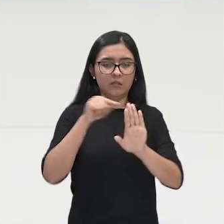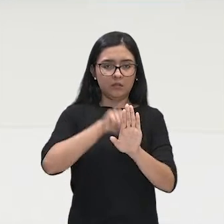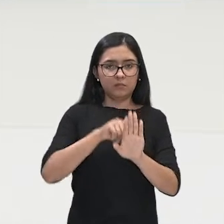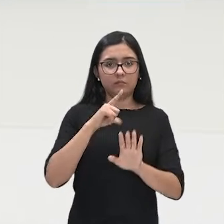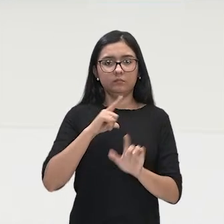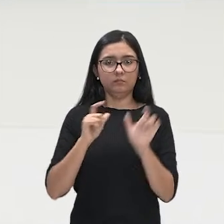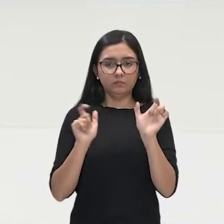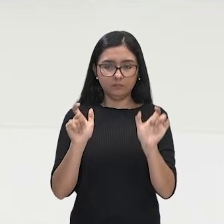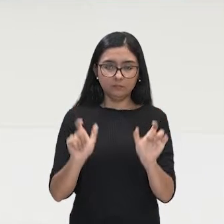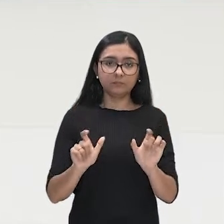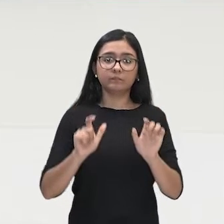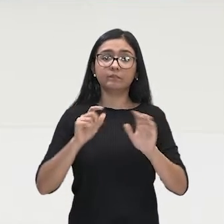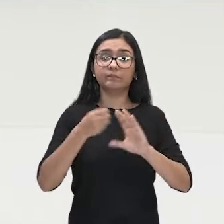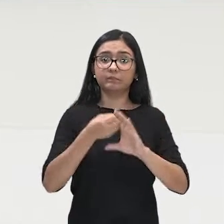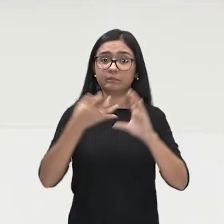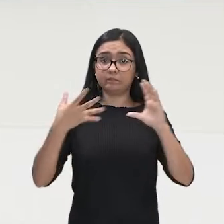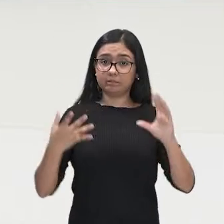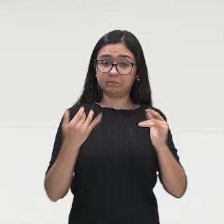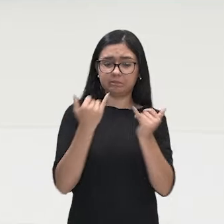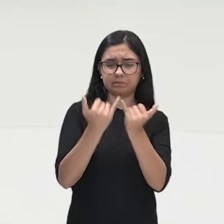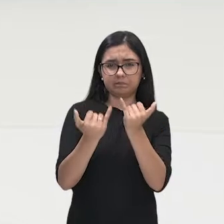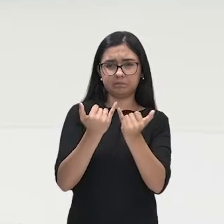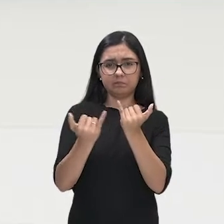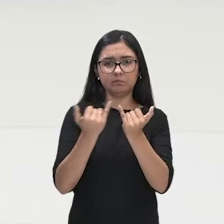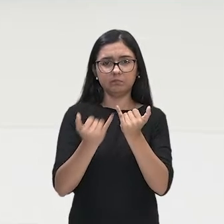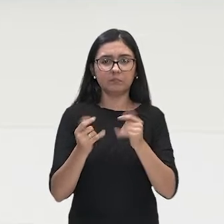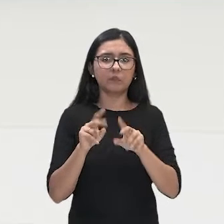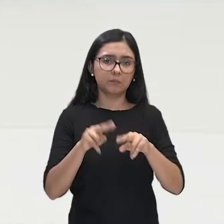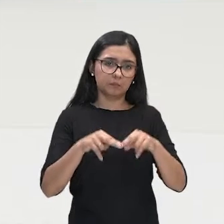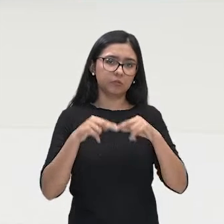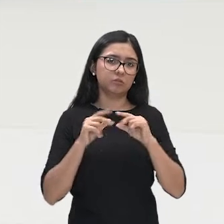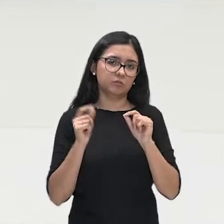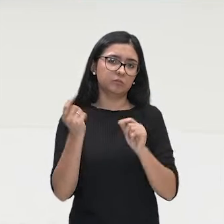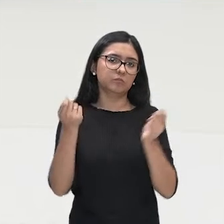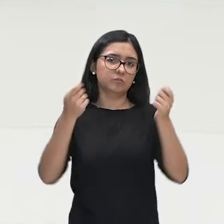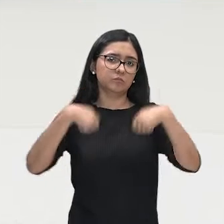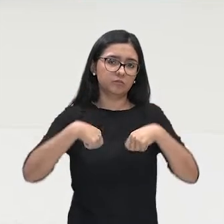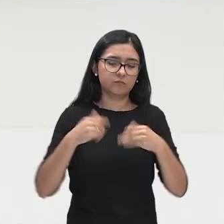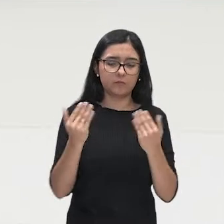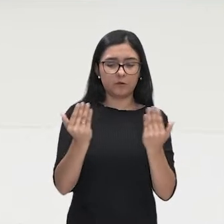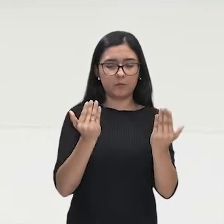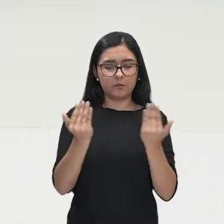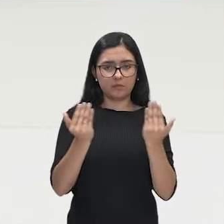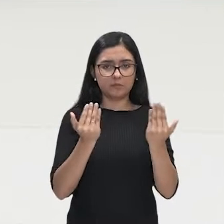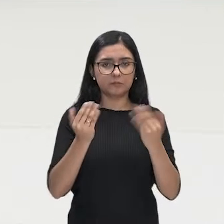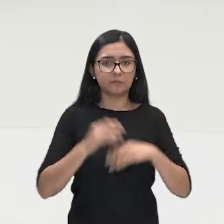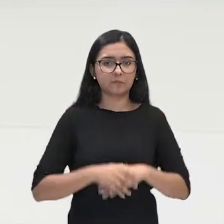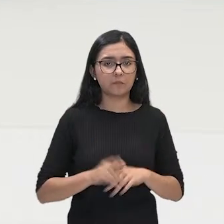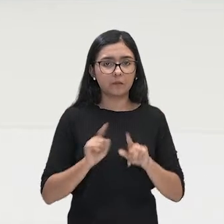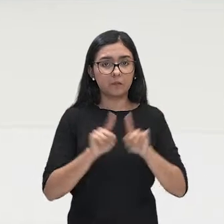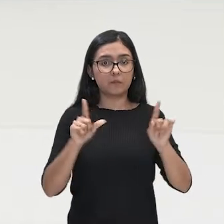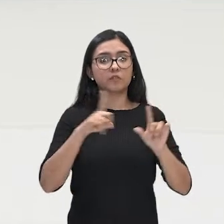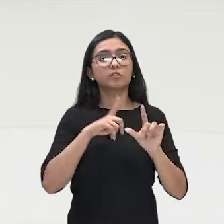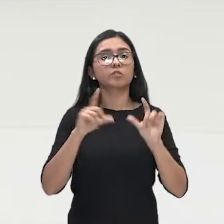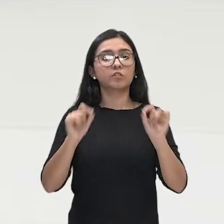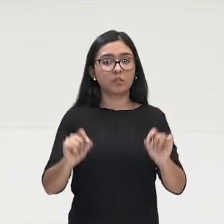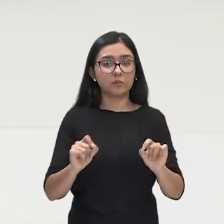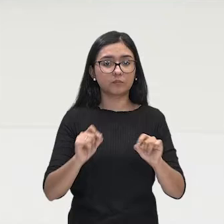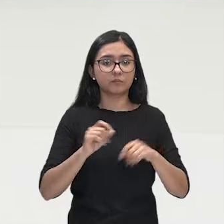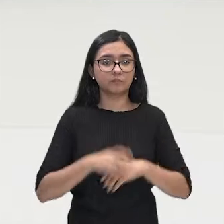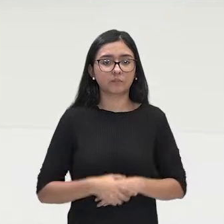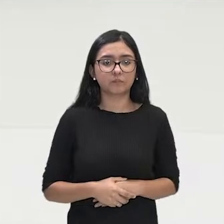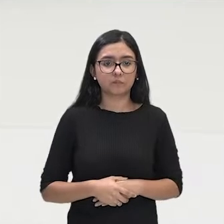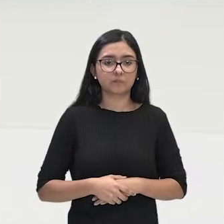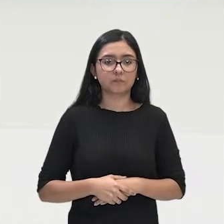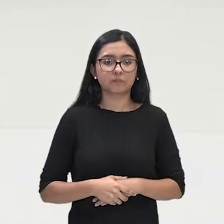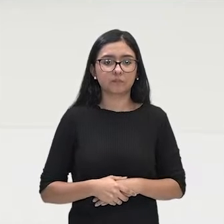com características semelhantes. Então, por isso dá para fazer esta comparação. Mas a gente tem um conectivo que a gente chama